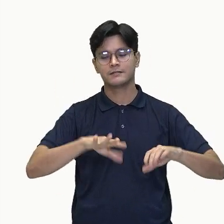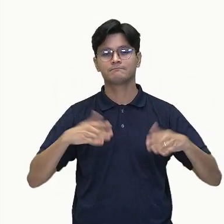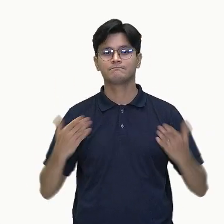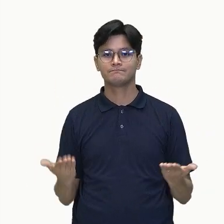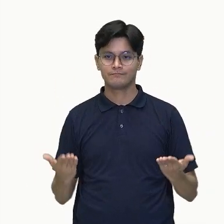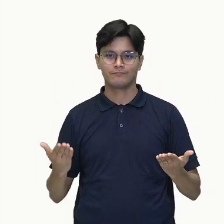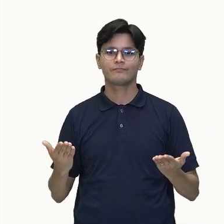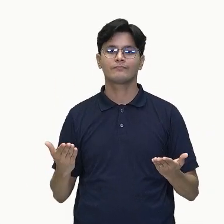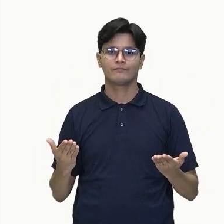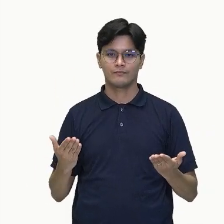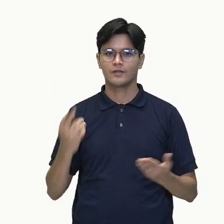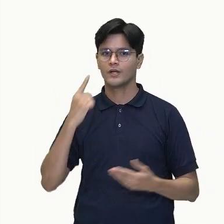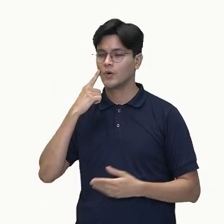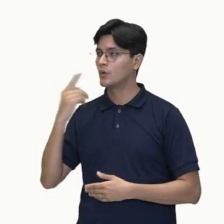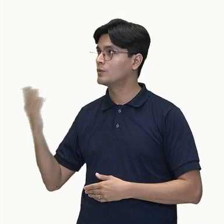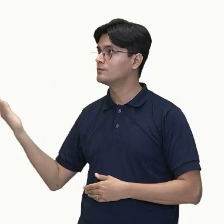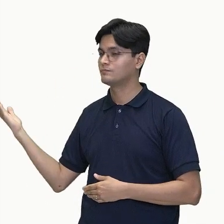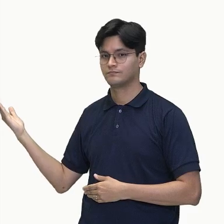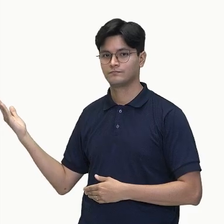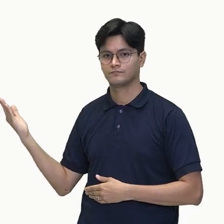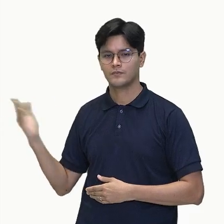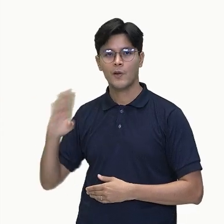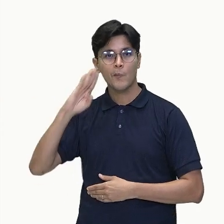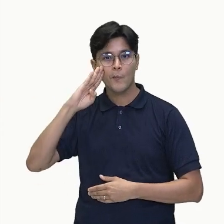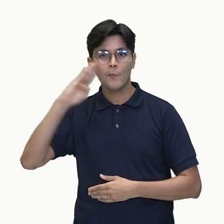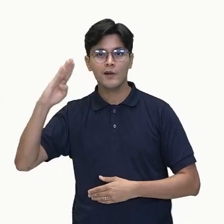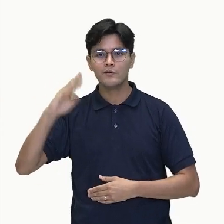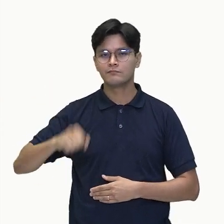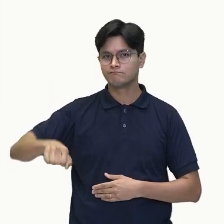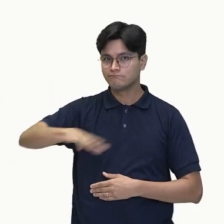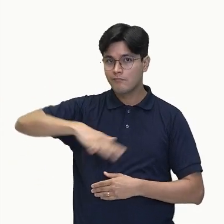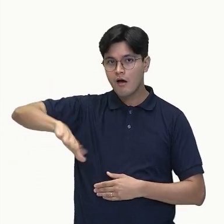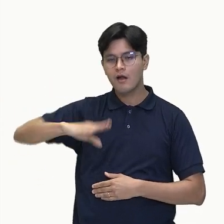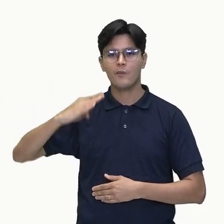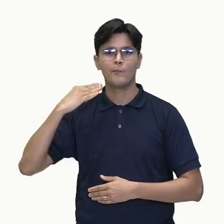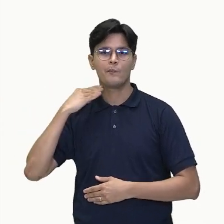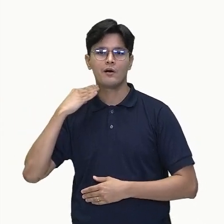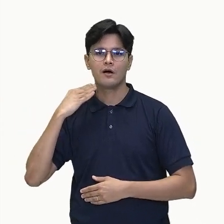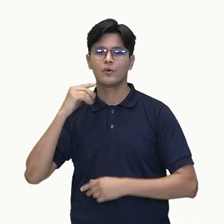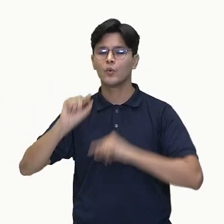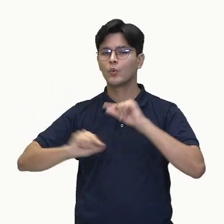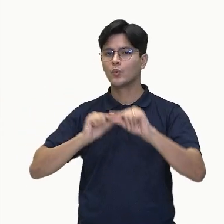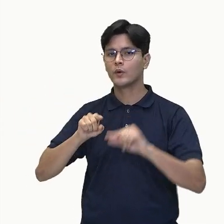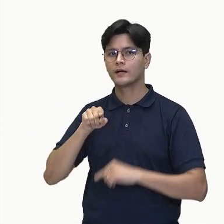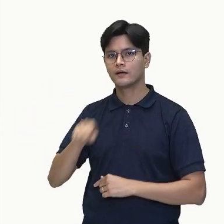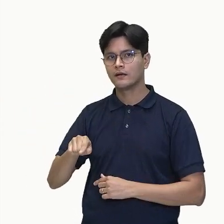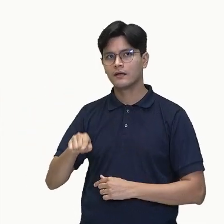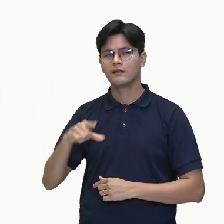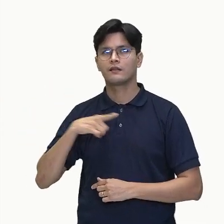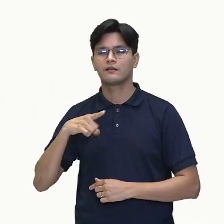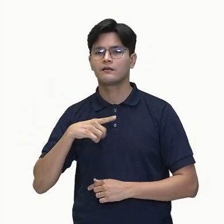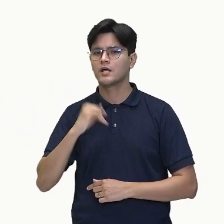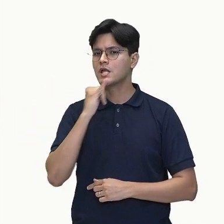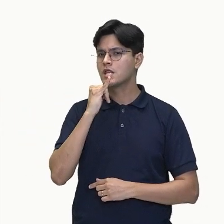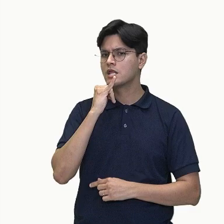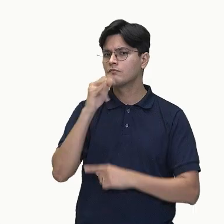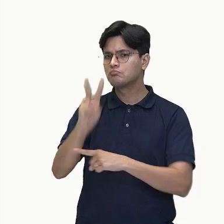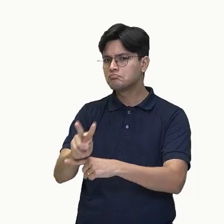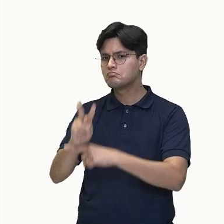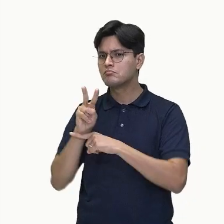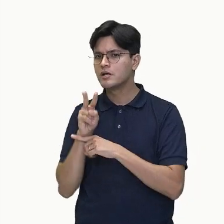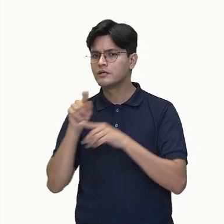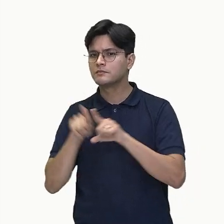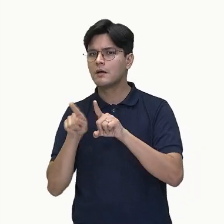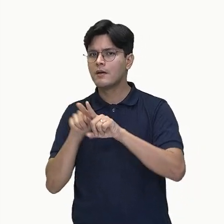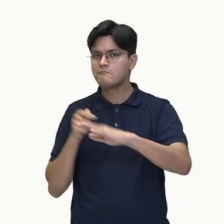principalmente com banco, né? Você tem ali não só empréstimo, mas você também tem investimentos